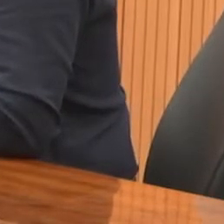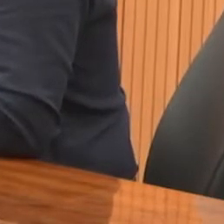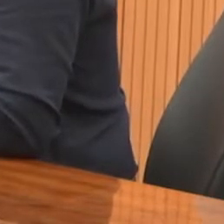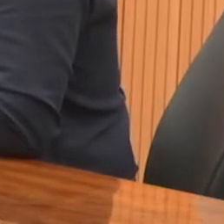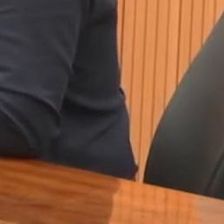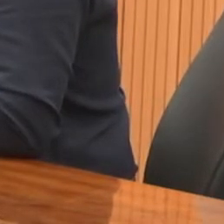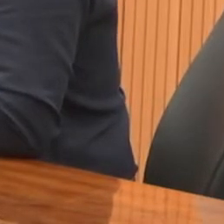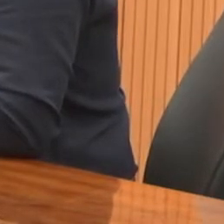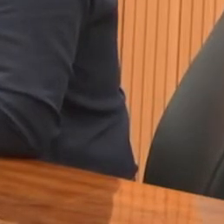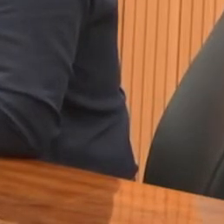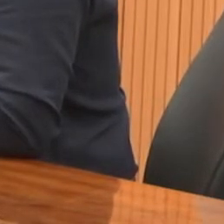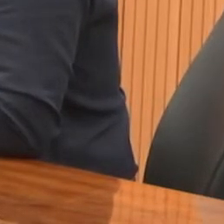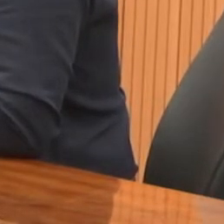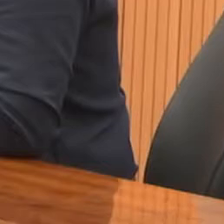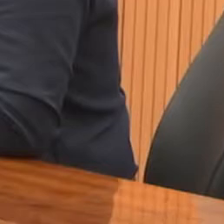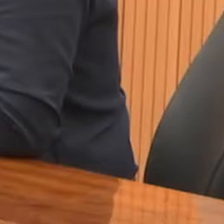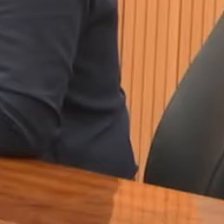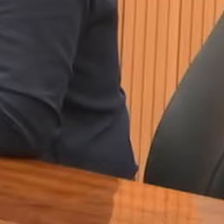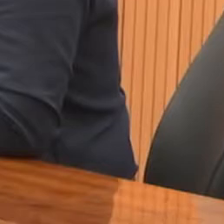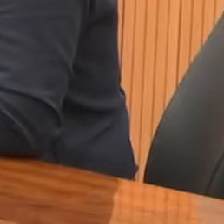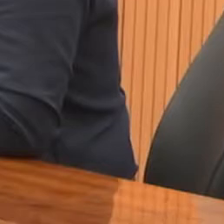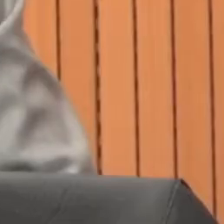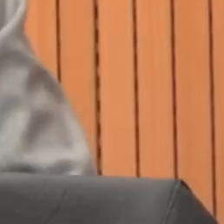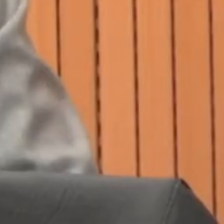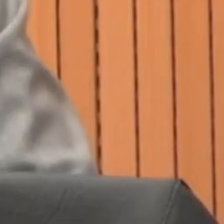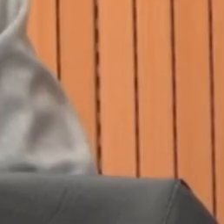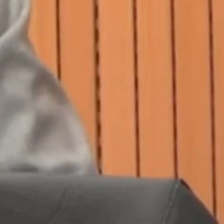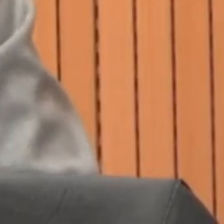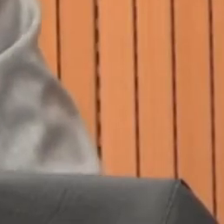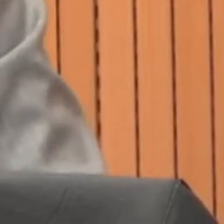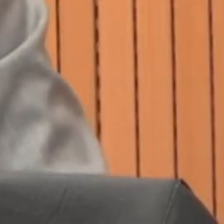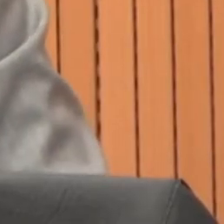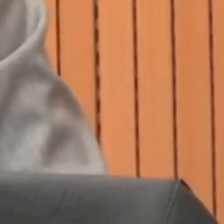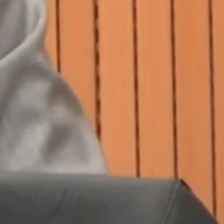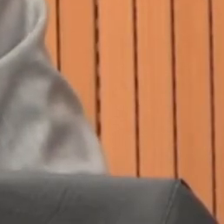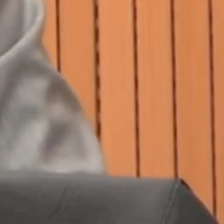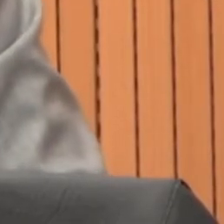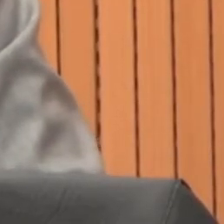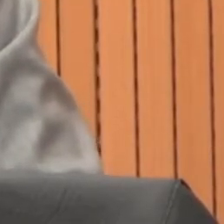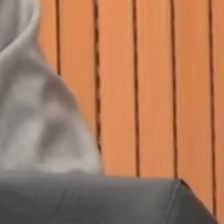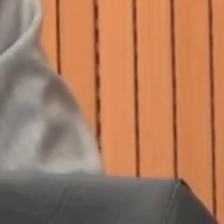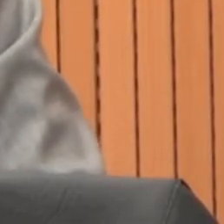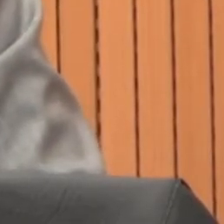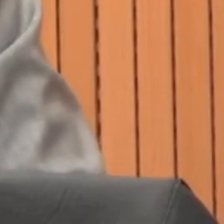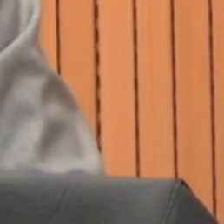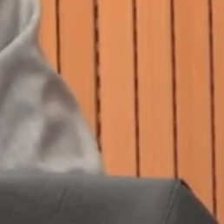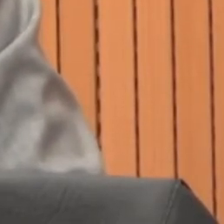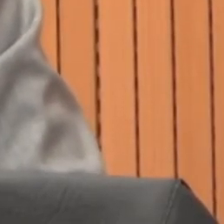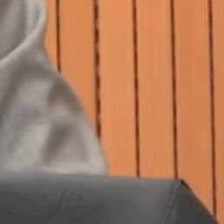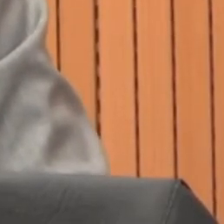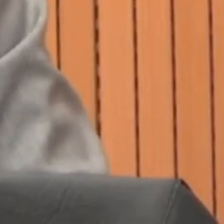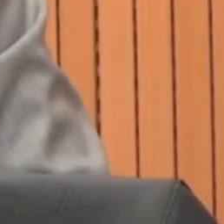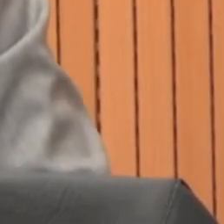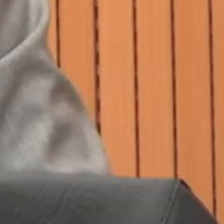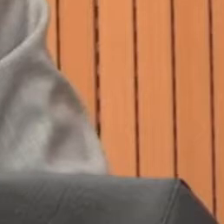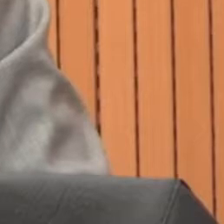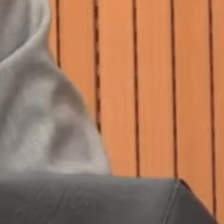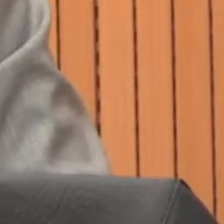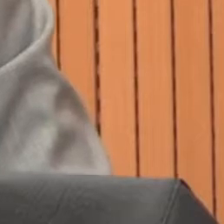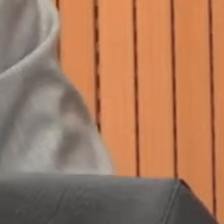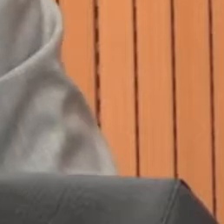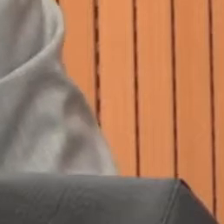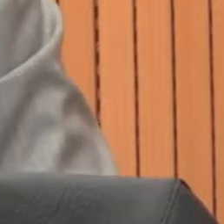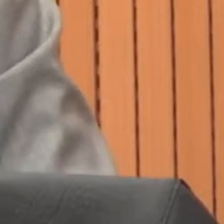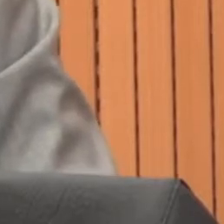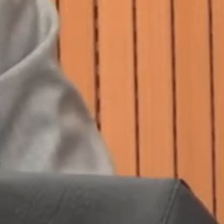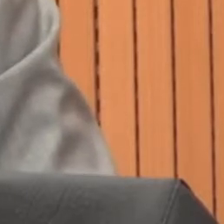Enviamos... Os 7 dias, na verdade, são 7 dias úteis, que equivale praticamente a 12 dias. É dentro da